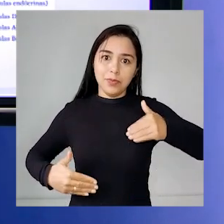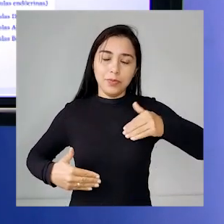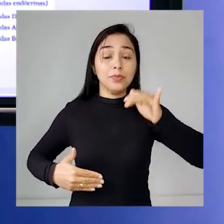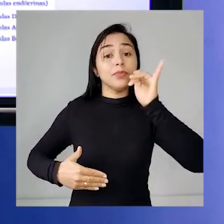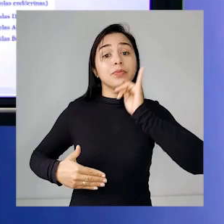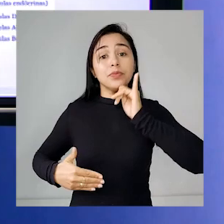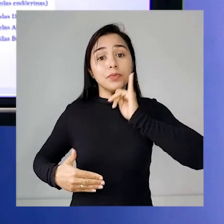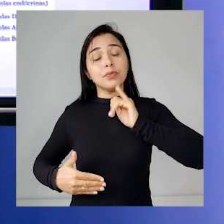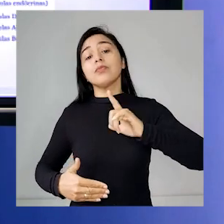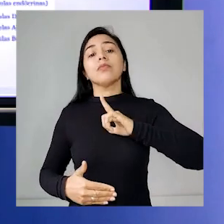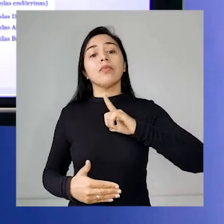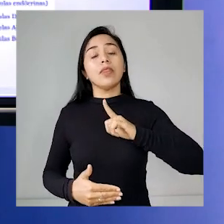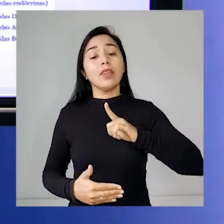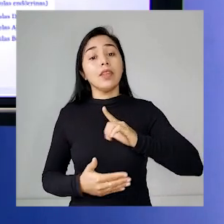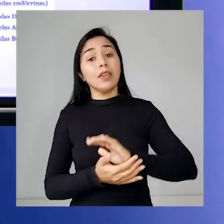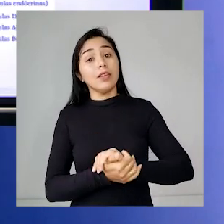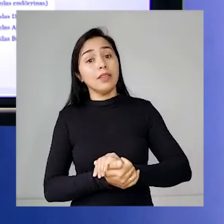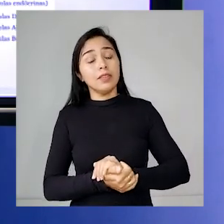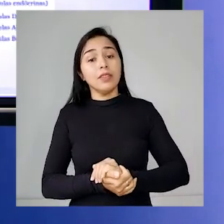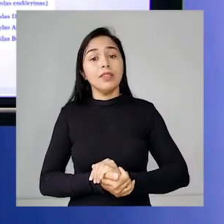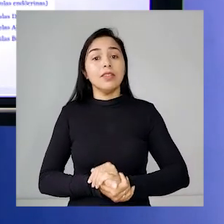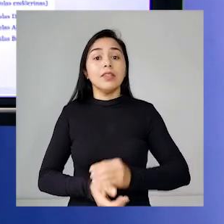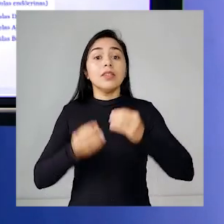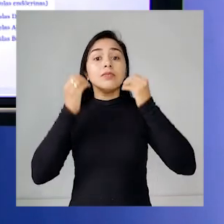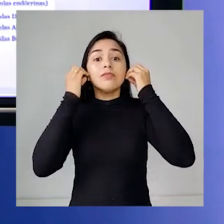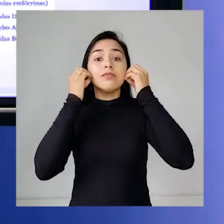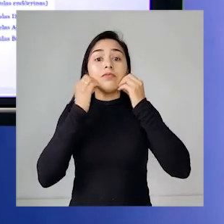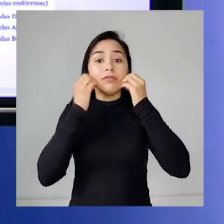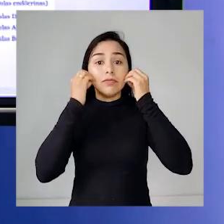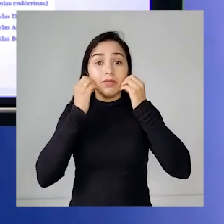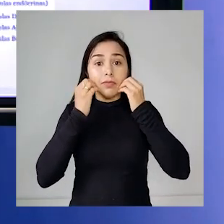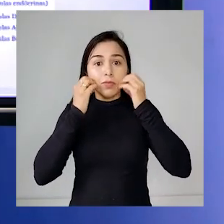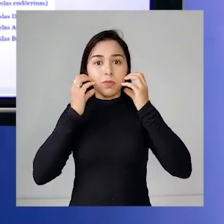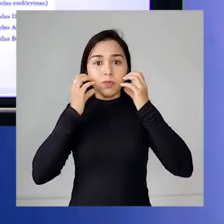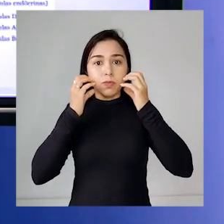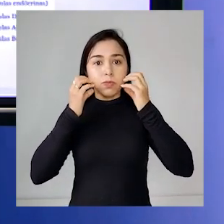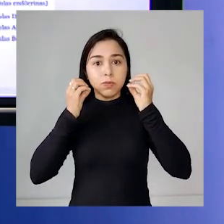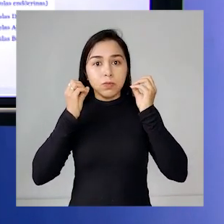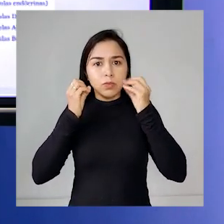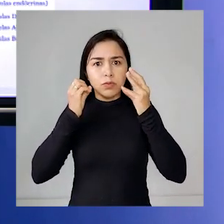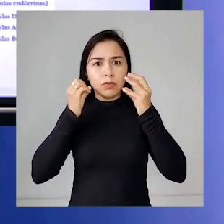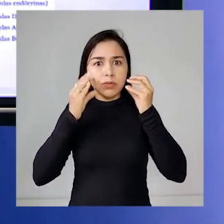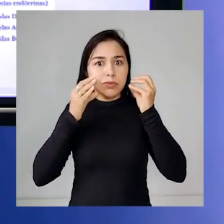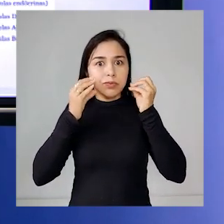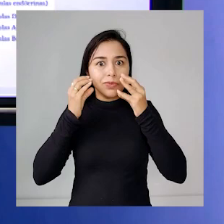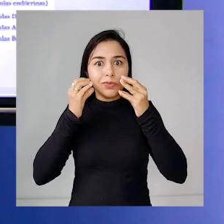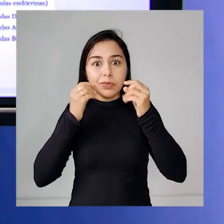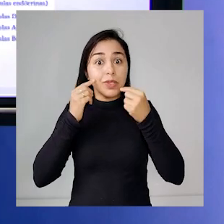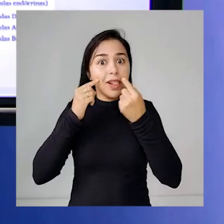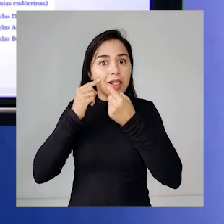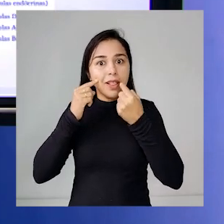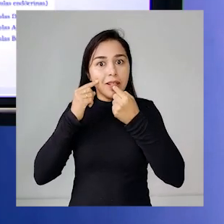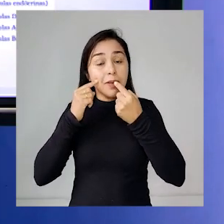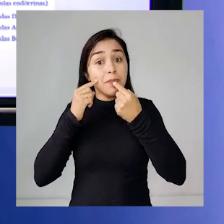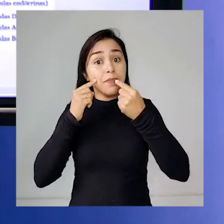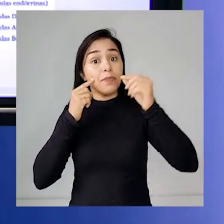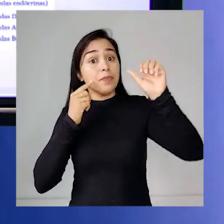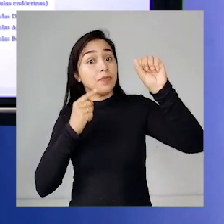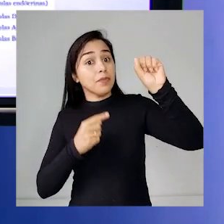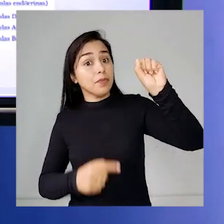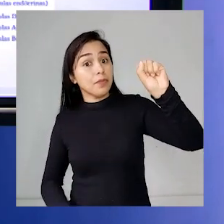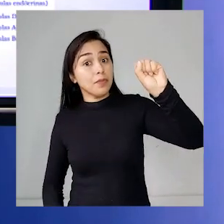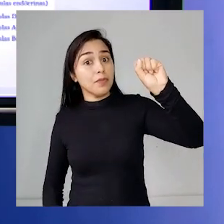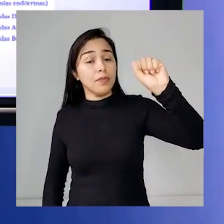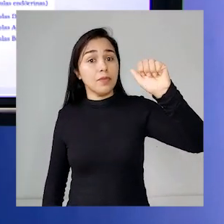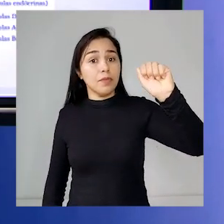Como exemplo, nós temos as glândulas salivares, que produzem a saliva. E essa saliva